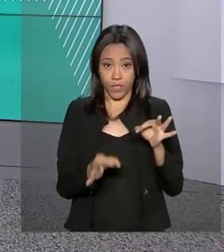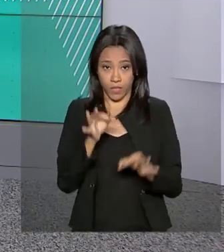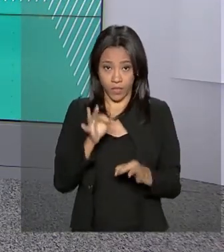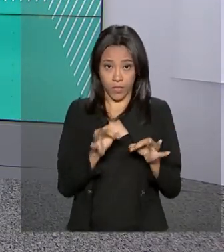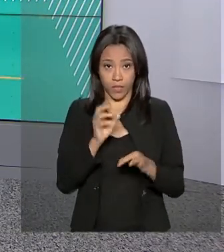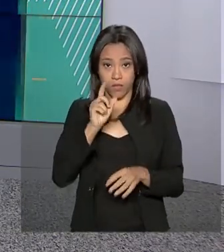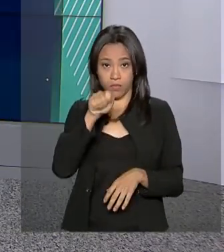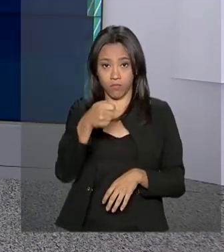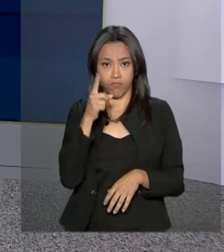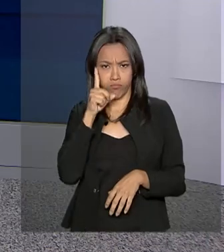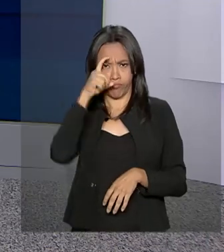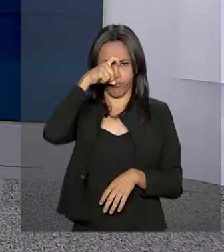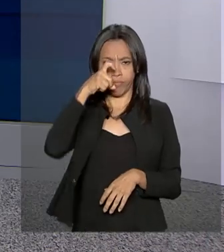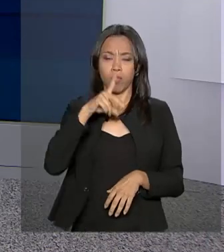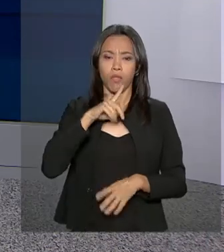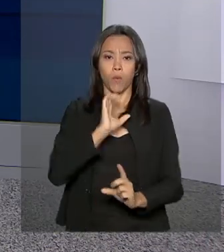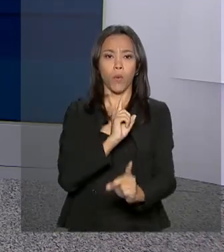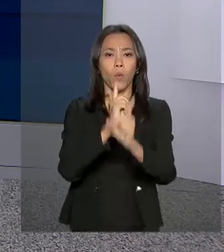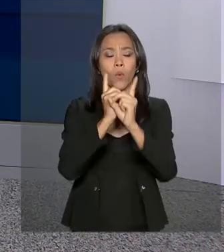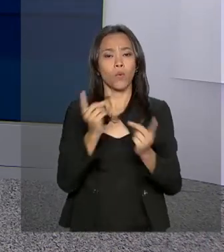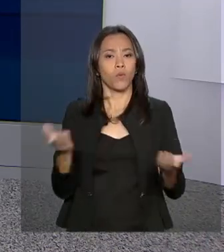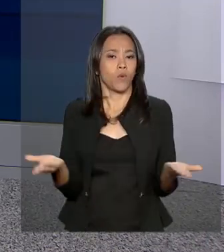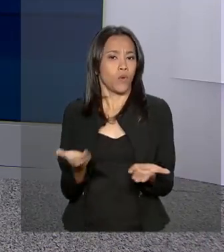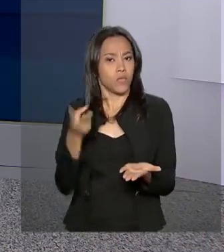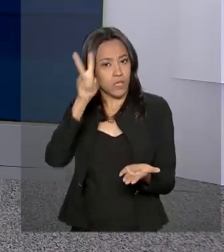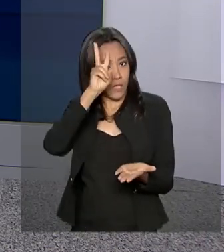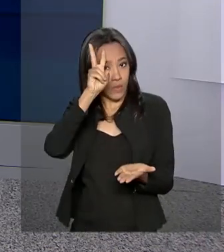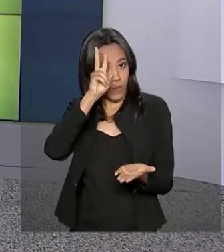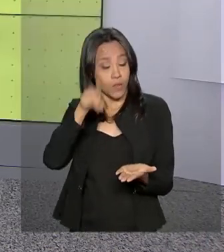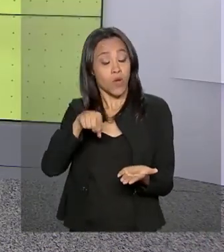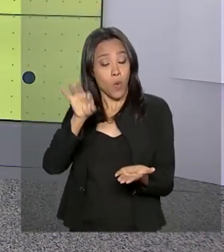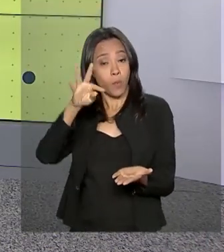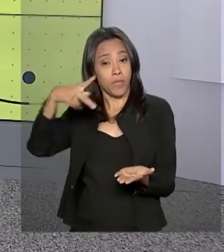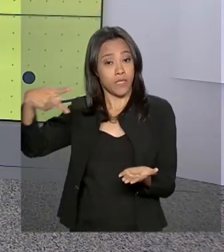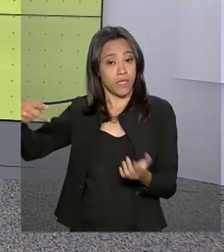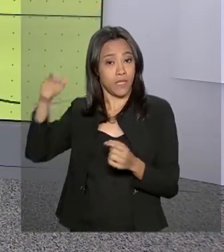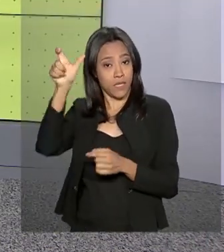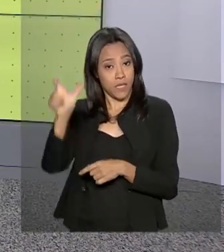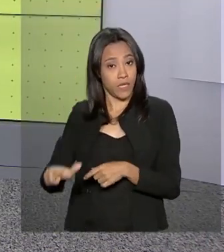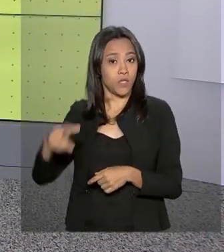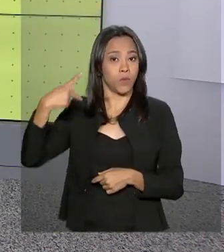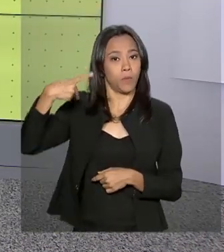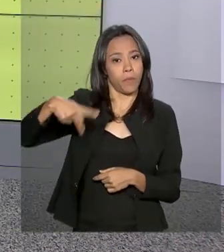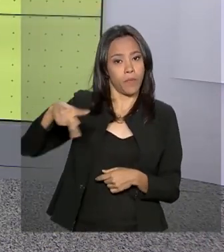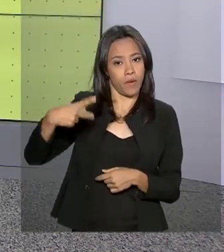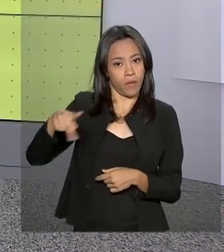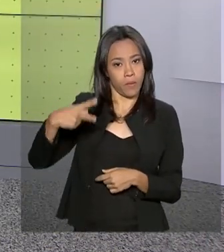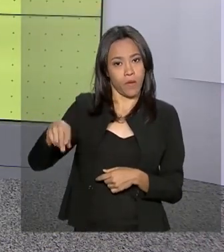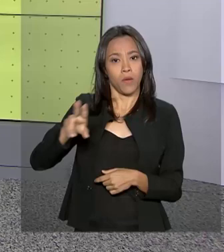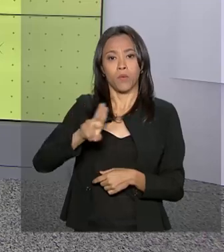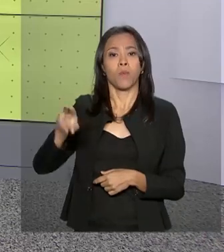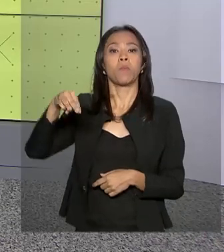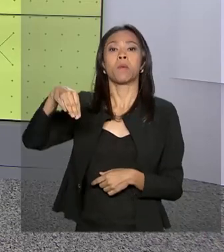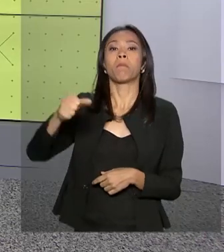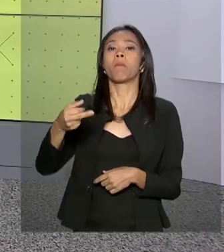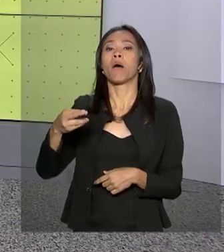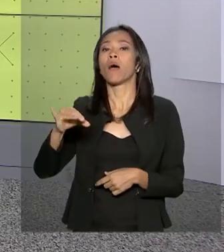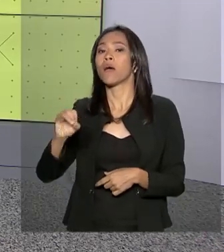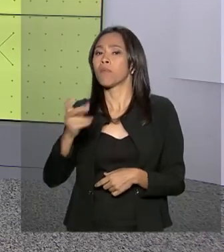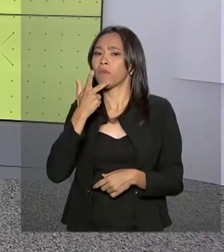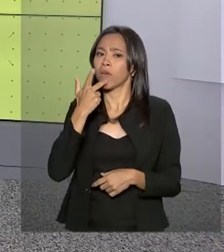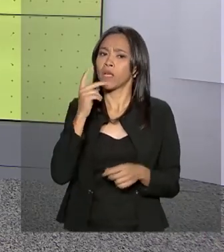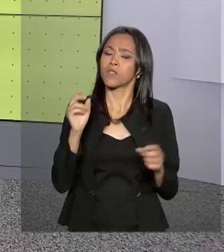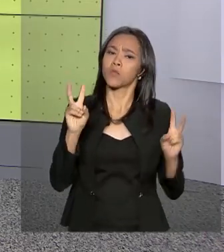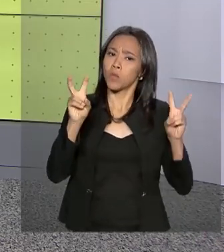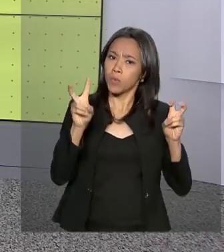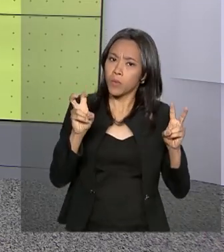Sérgio Moro, se encontra nesta segunda-feira com o presidente do Paraguai, Mário Abdo Benítez, para tratar de assuntos sobre o combate ao tráfico